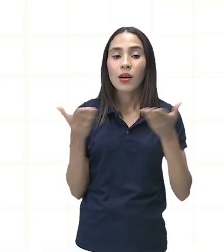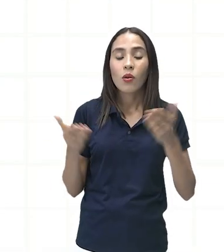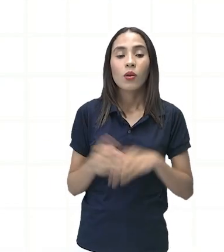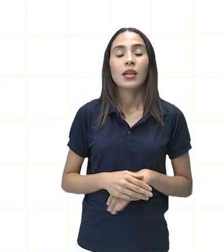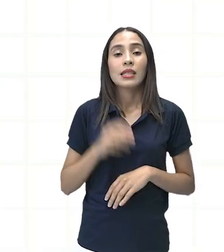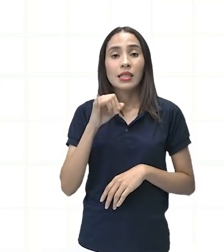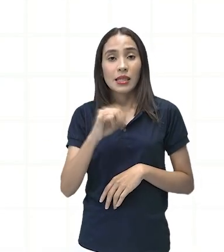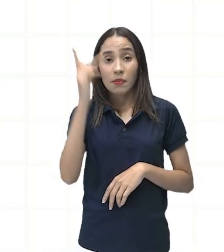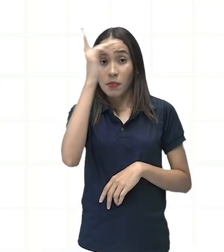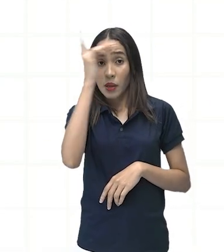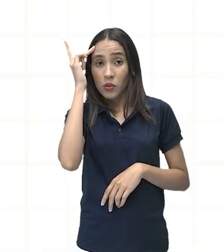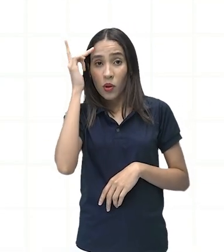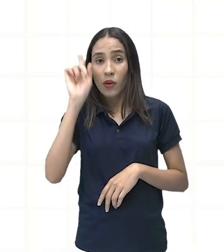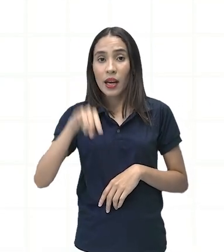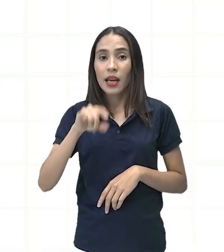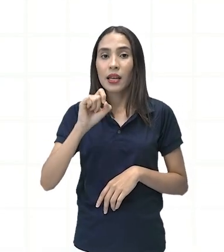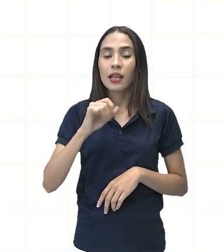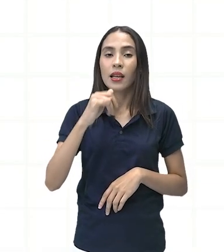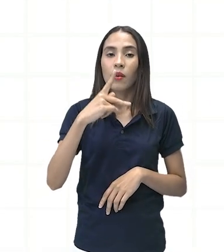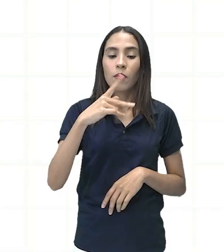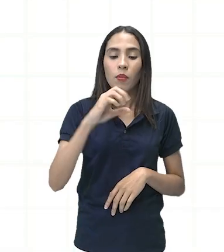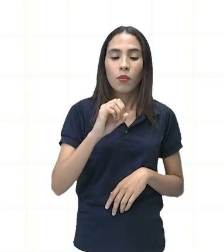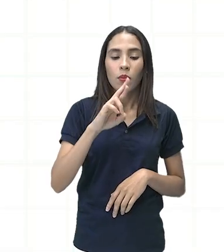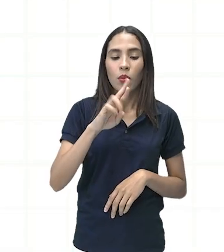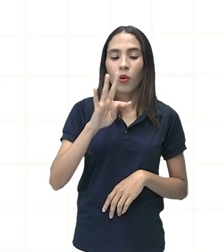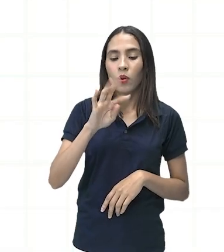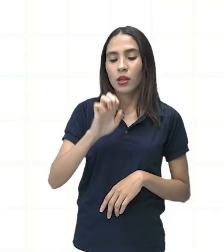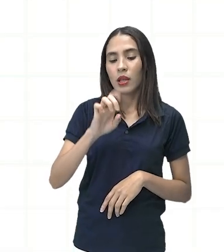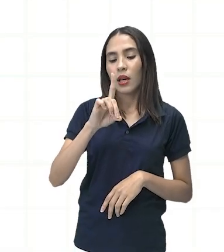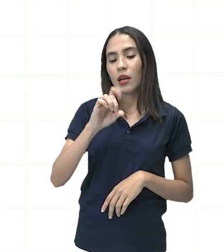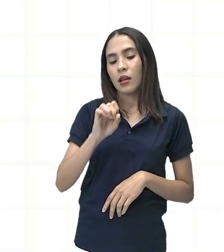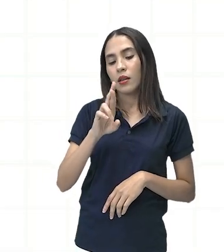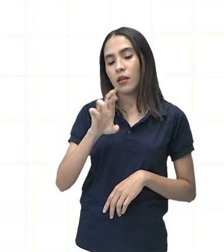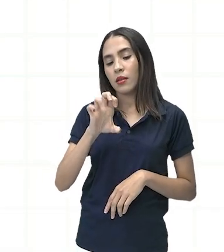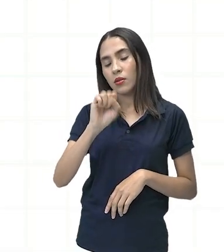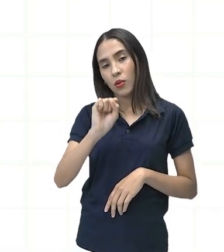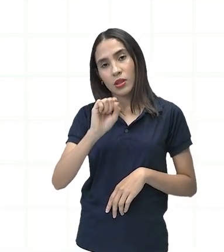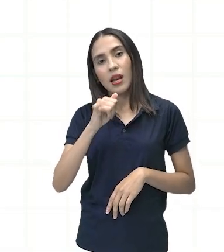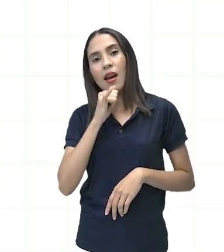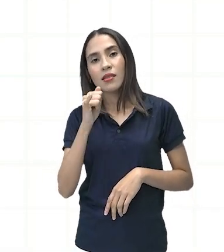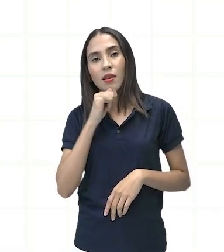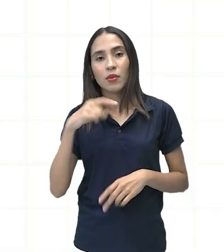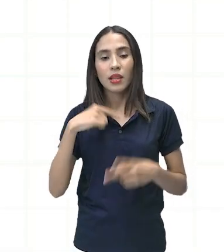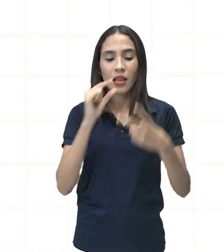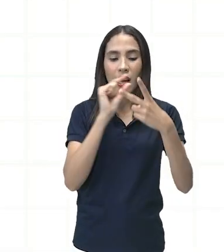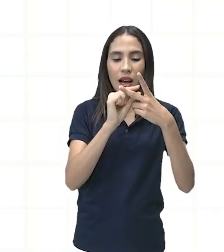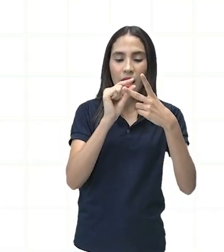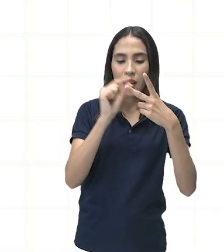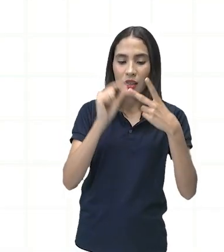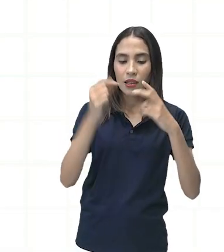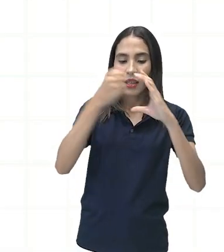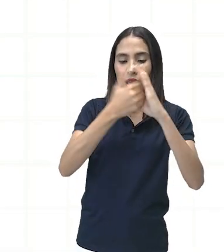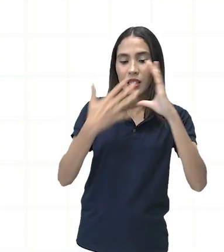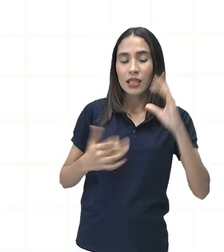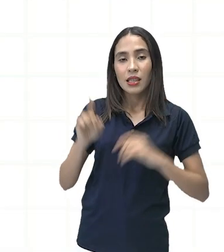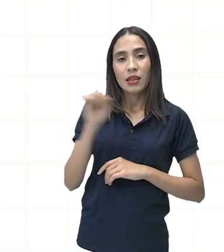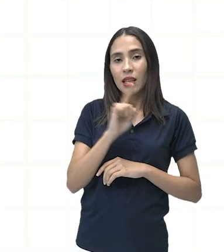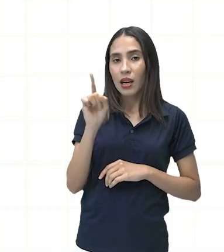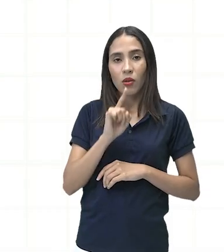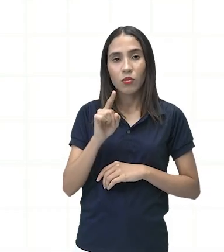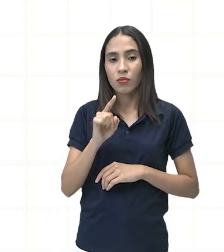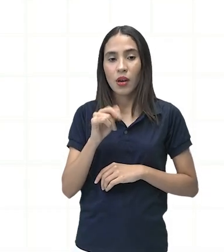também. Agora, quando esses indivíduos eles são portadores, ou seja, apresentam um alelo para